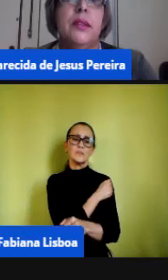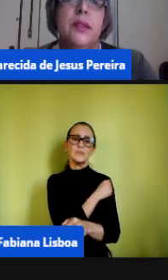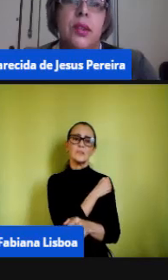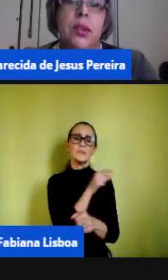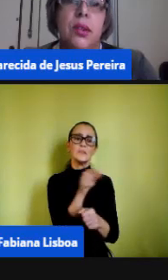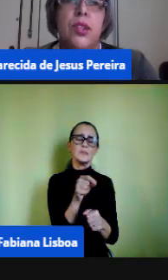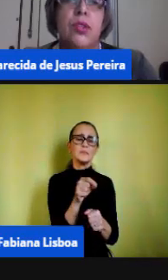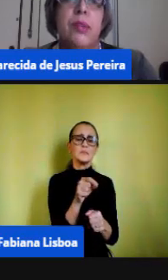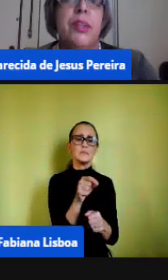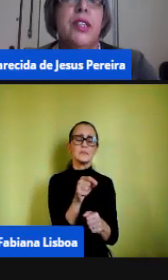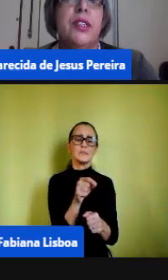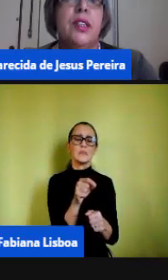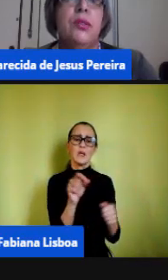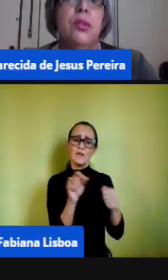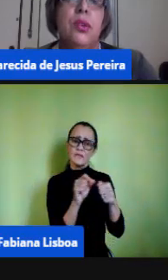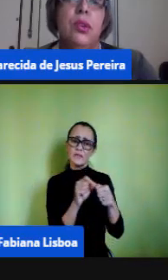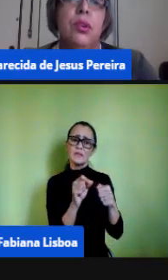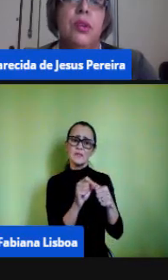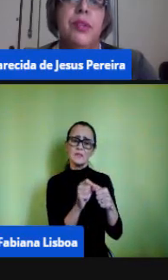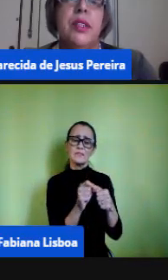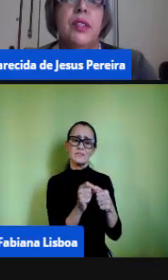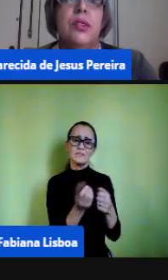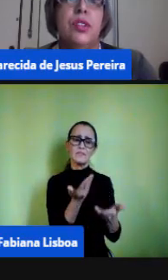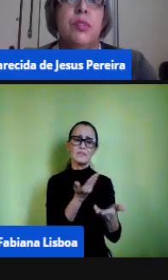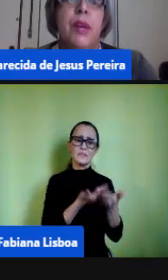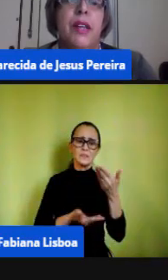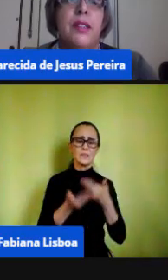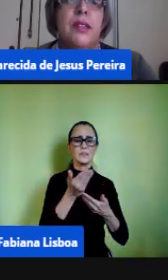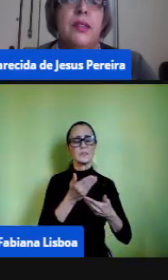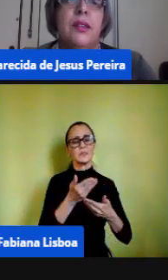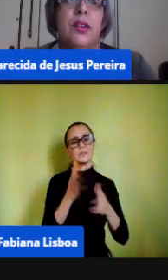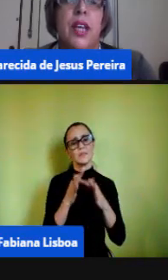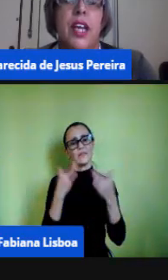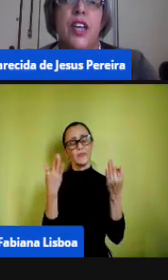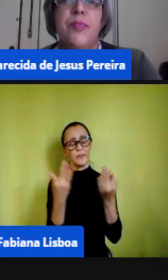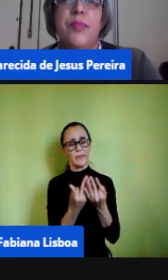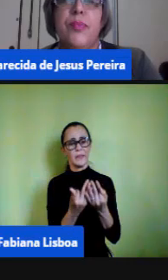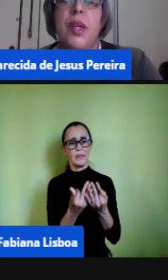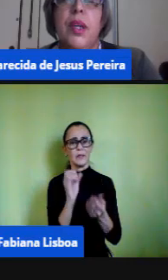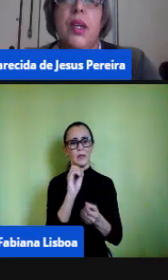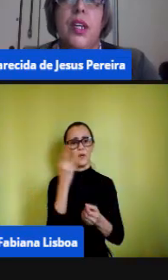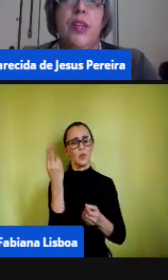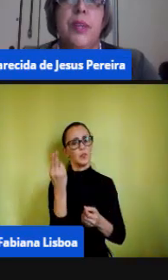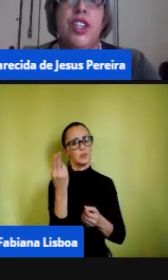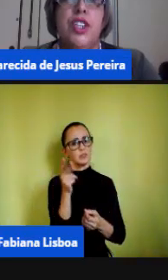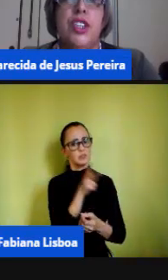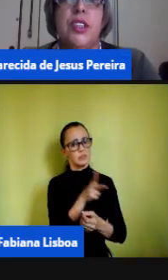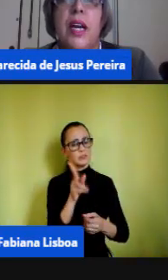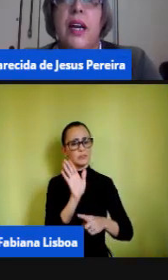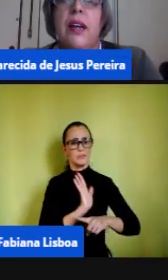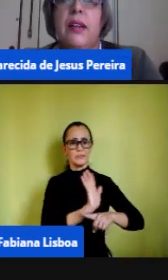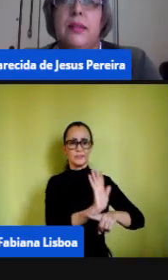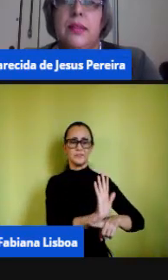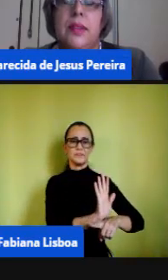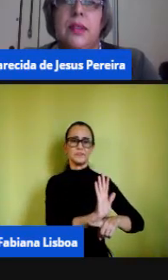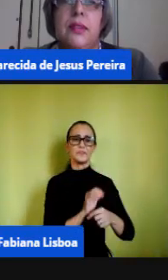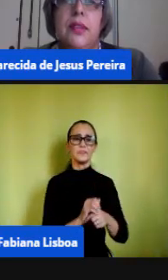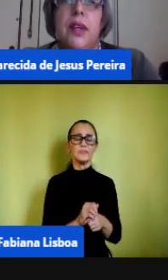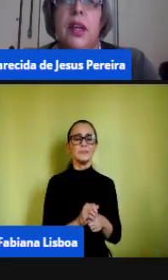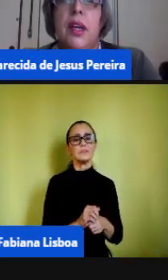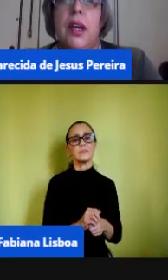tabuada com a sua mediação ou com a mediação dos pais, ok? E para a gente estar